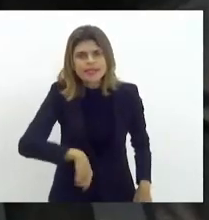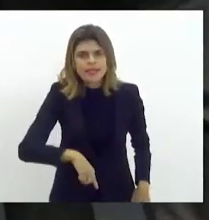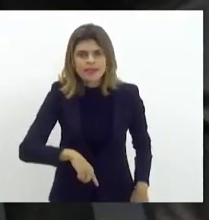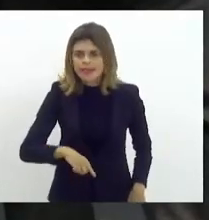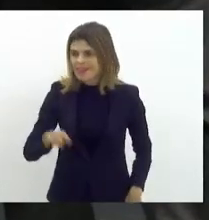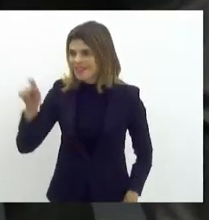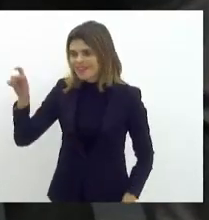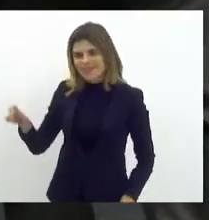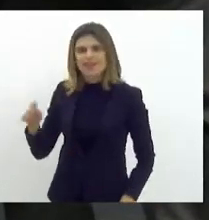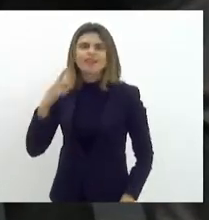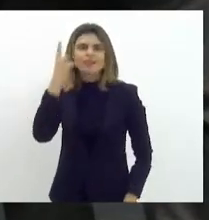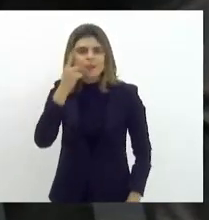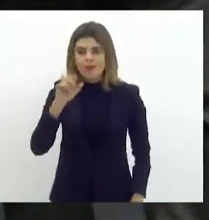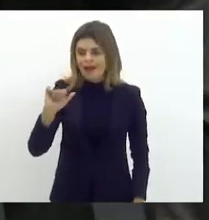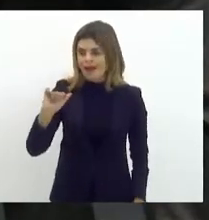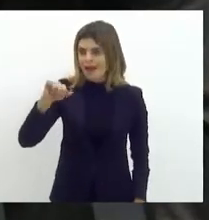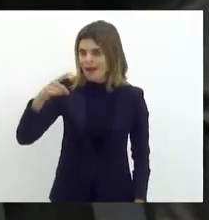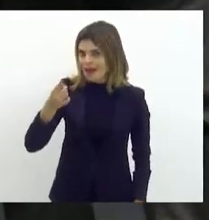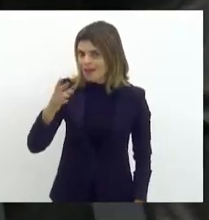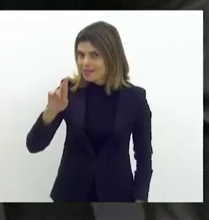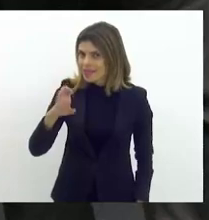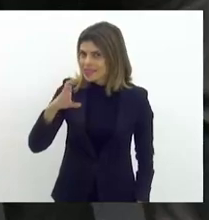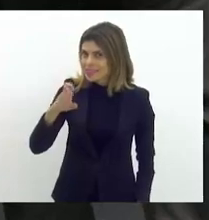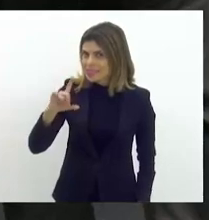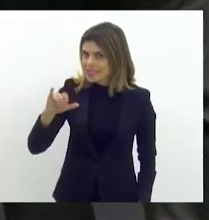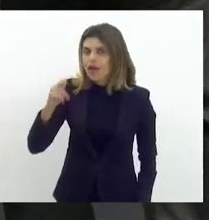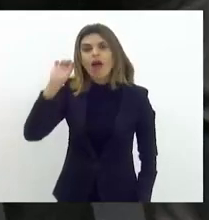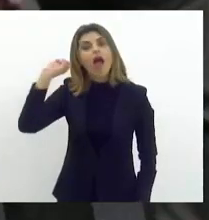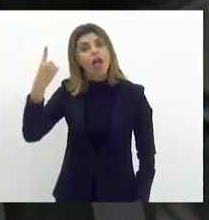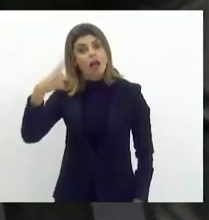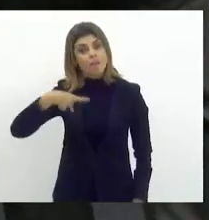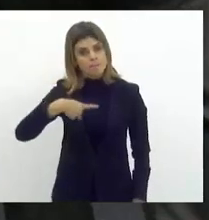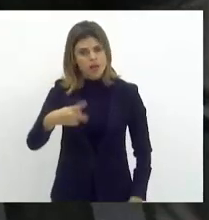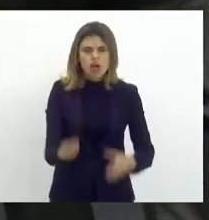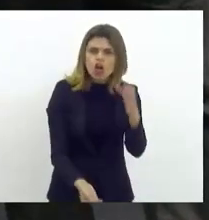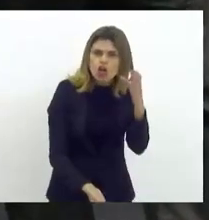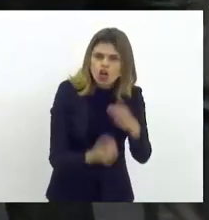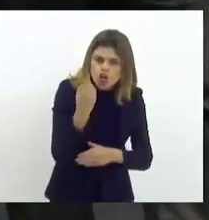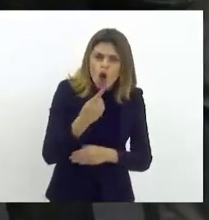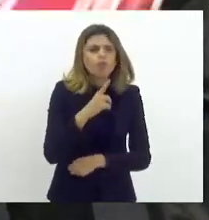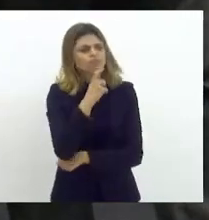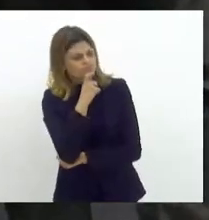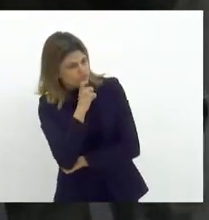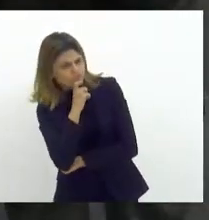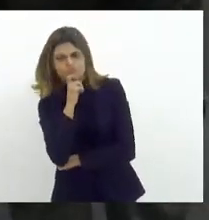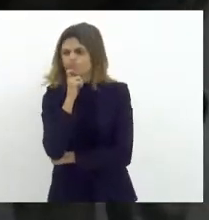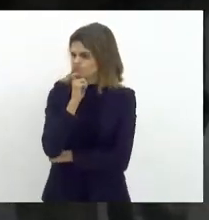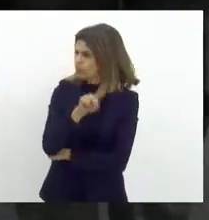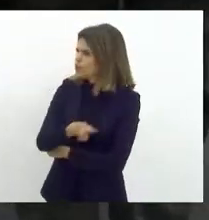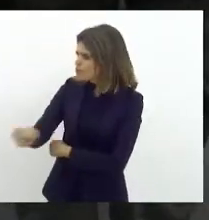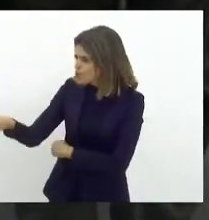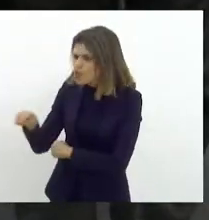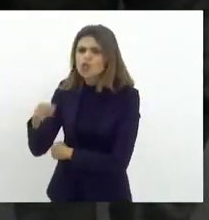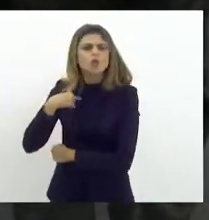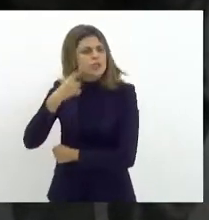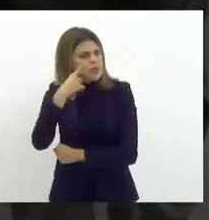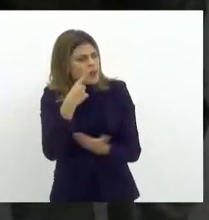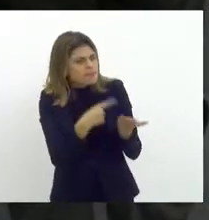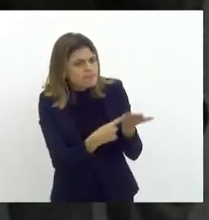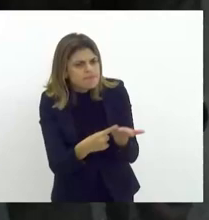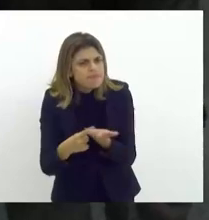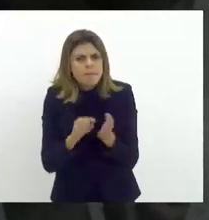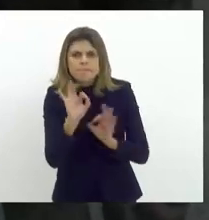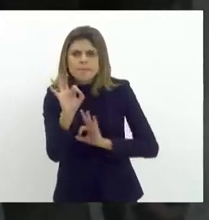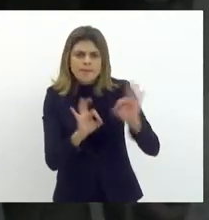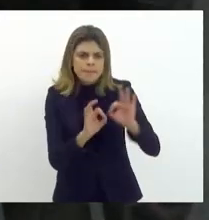deputado André Siciliano que presidia essa casa criou e ouviu todos os campos para aperfeiçoar